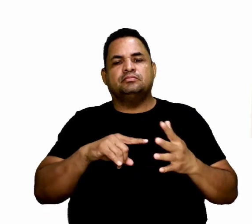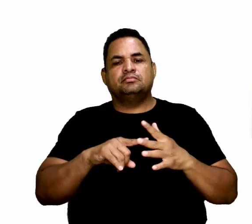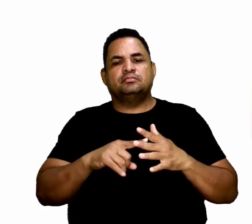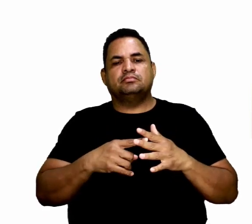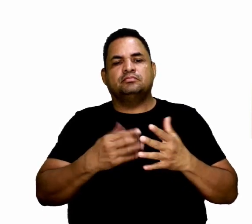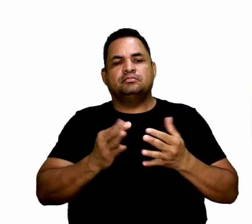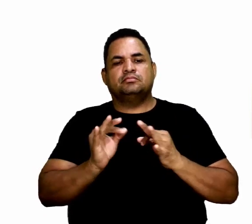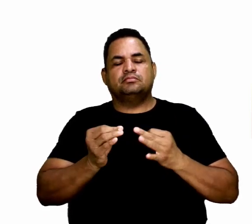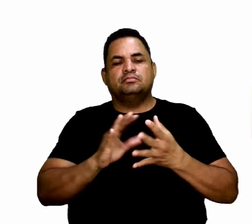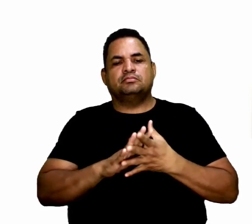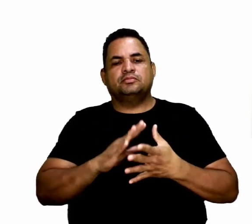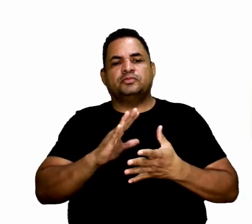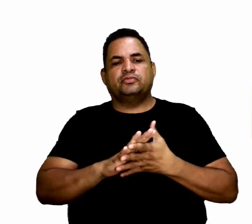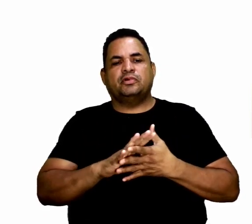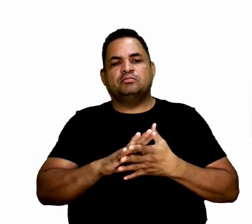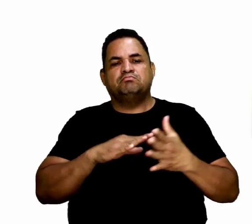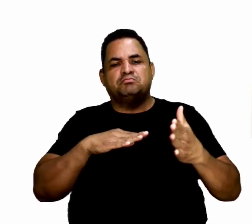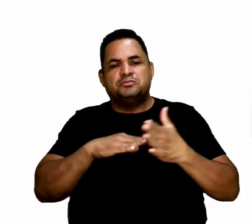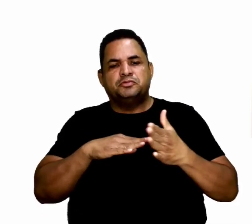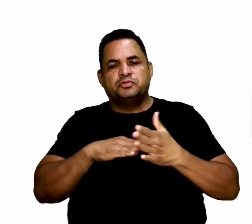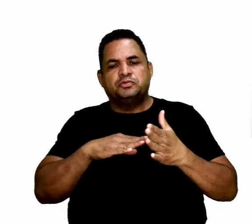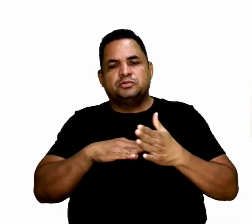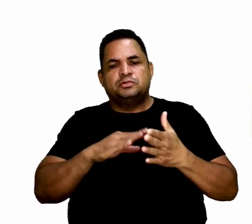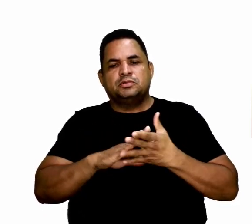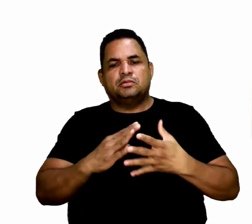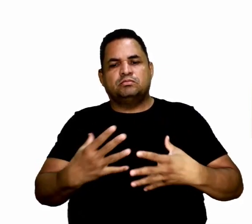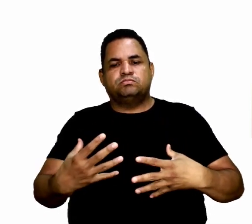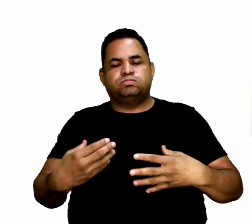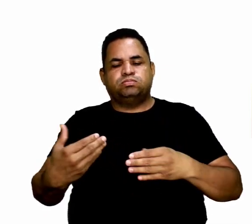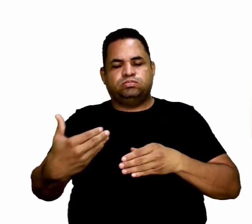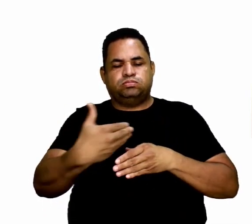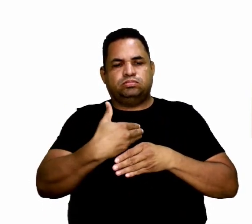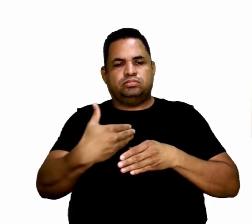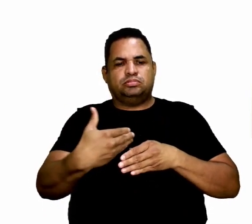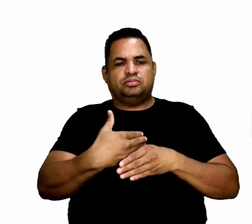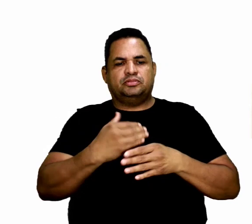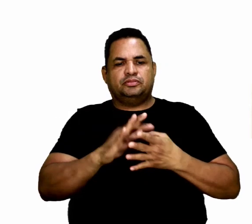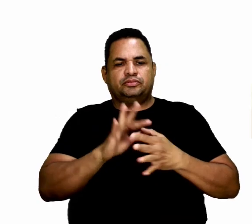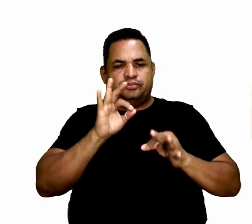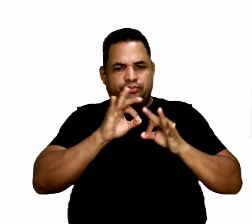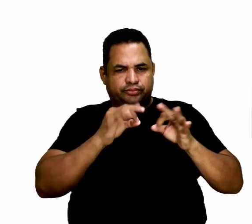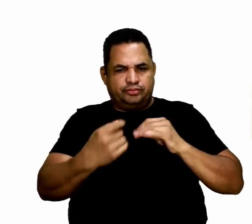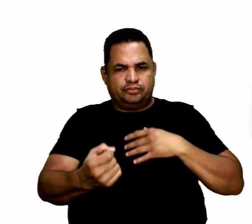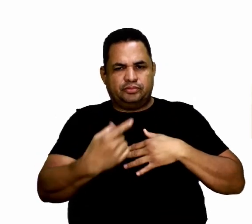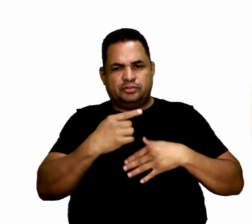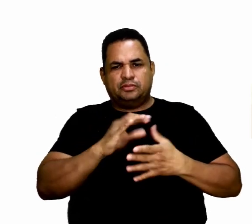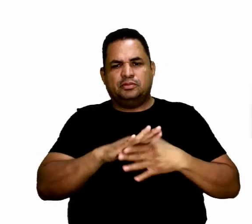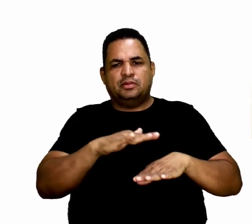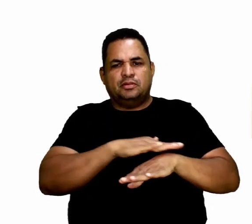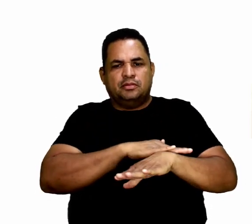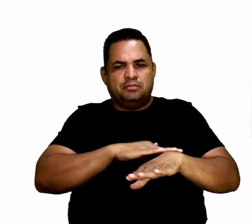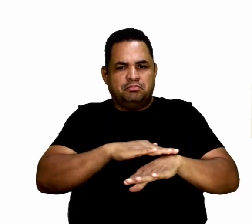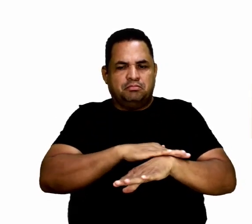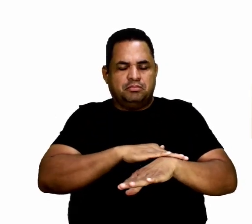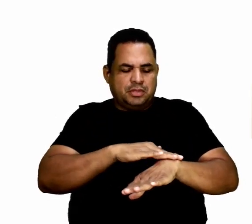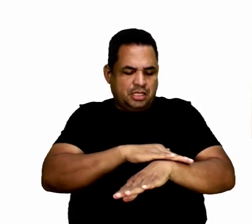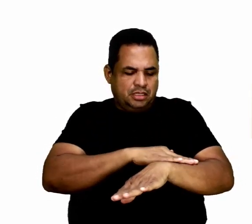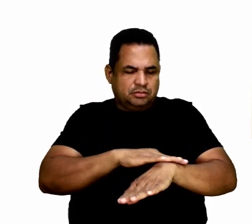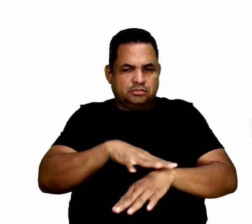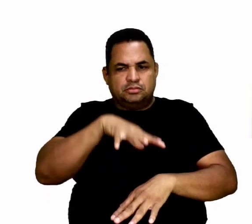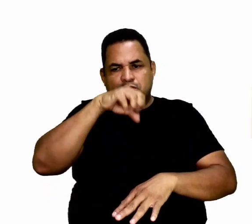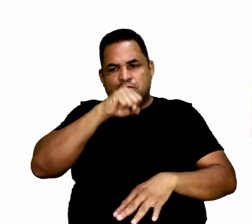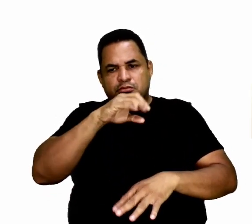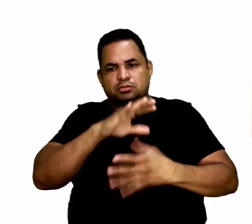vão retardar ou vão impedir a invasão de organismos agentes estranhos, como a presença da pele, do